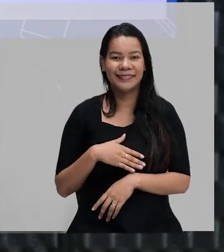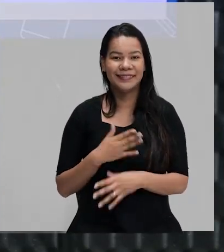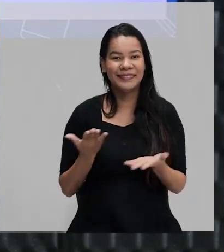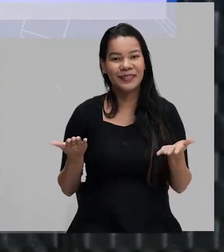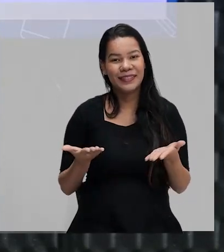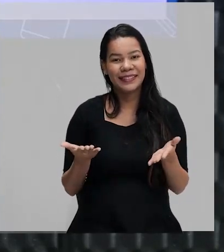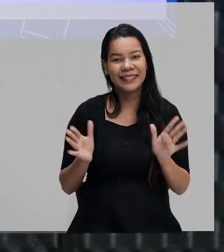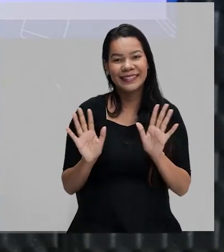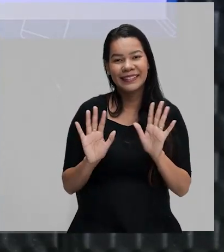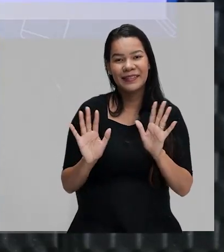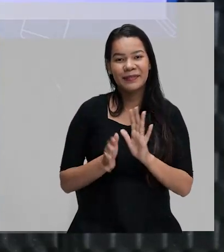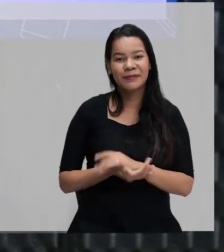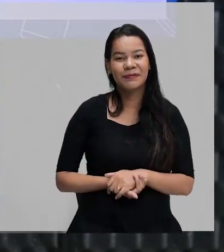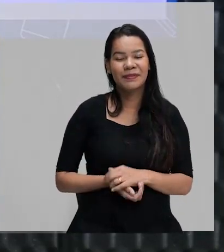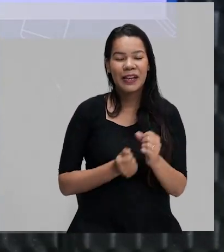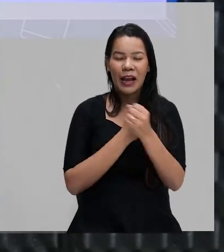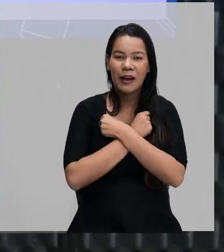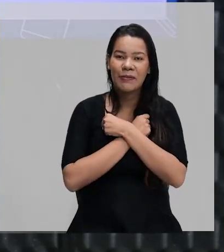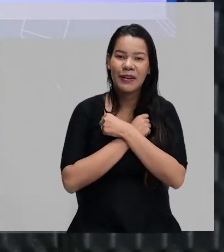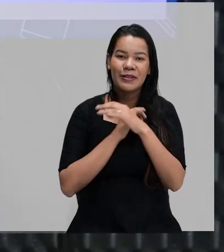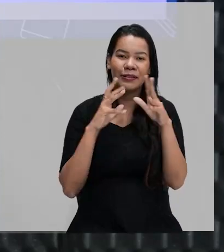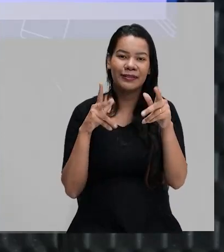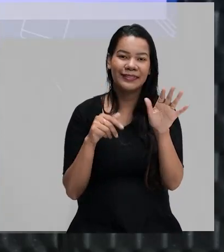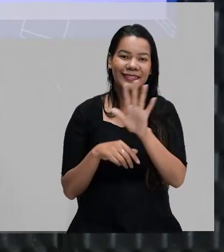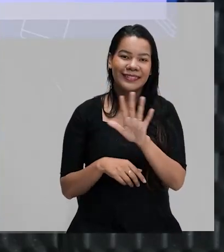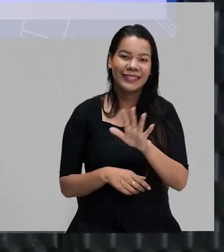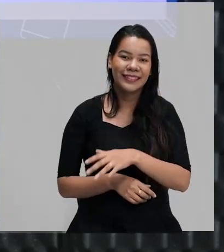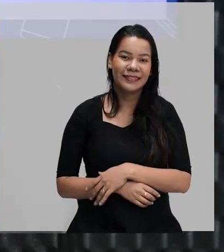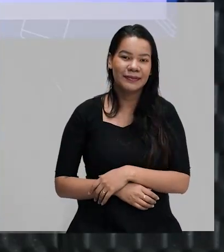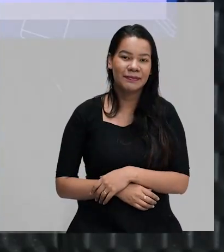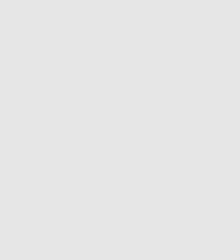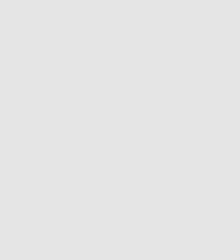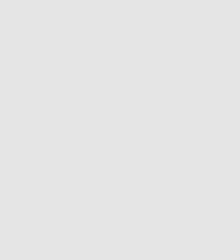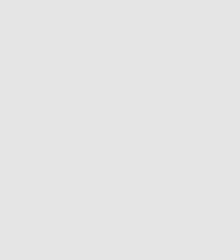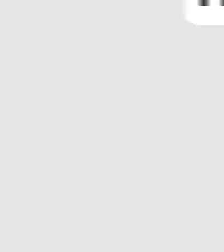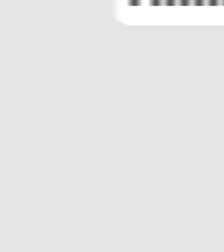Vou ficando por aqui, ok? Forte abraço, valeu!